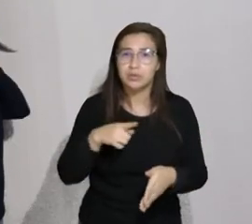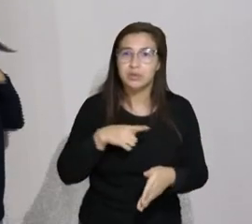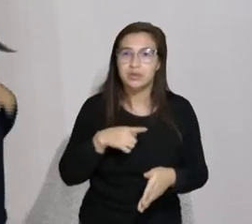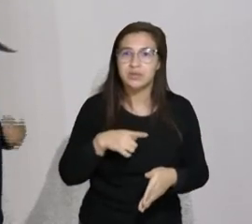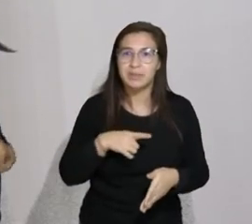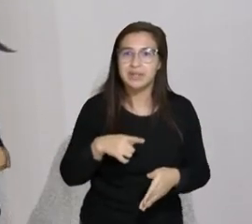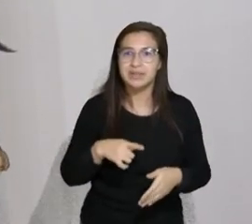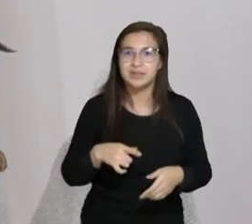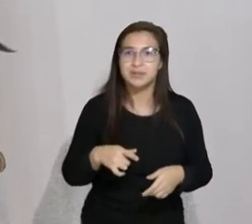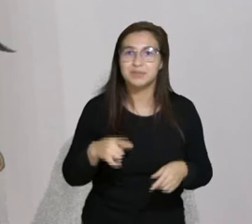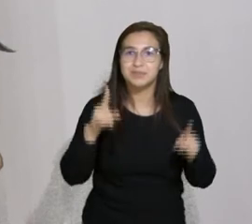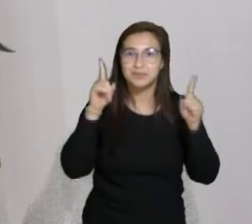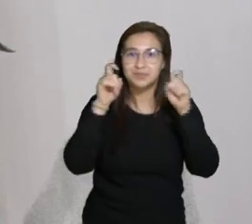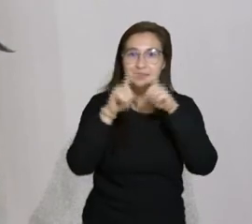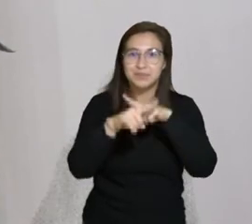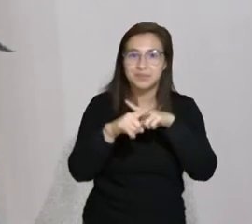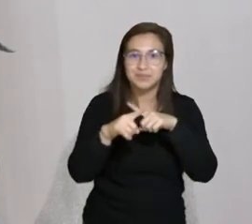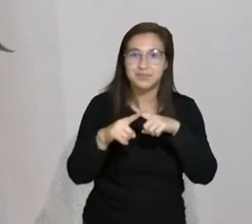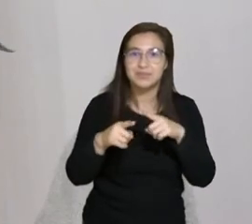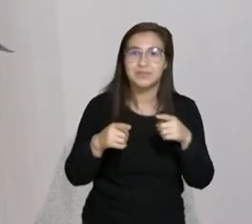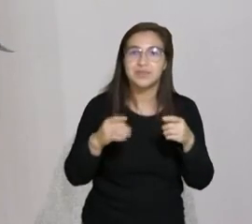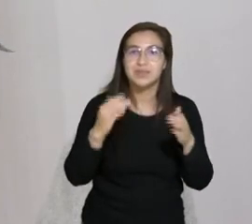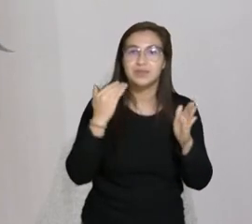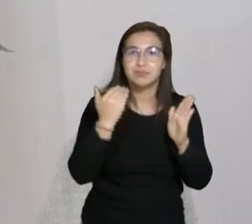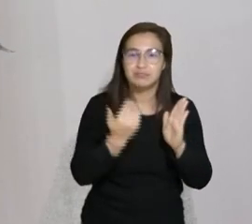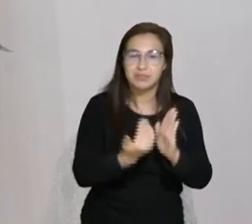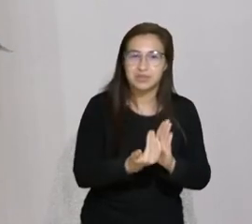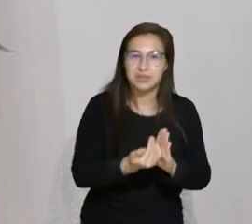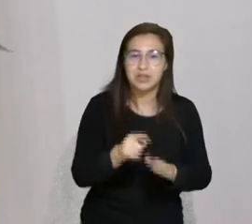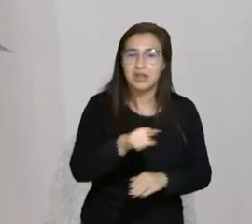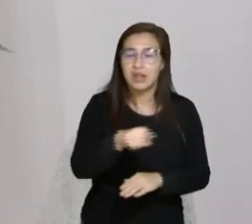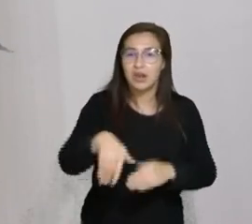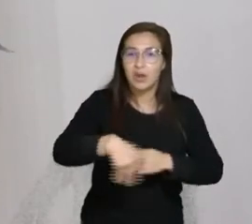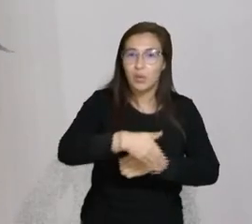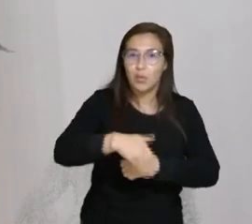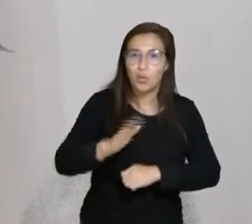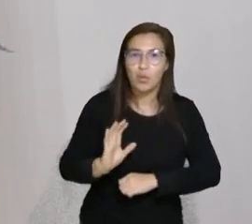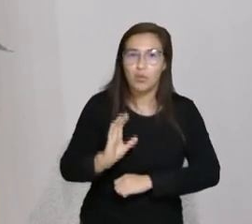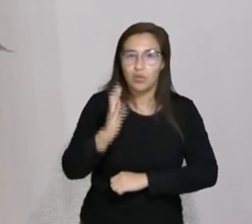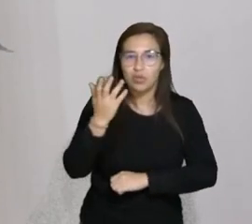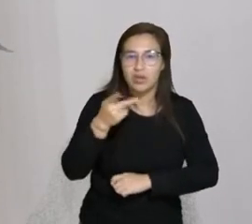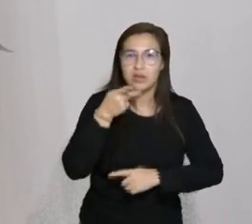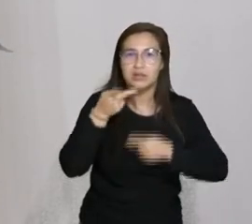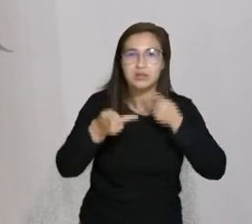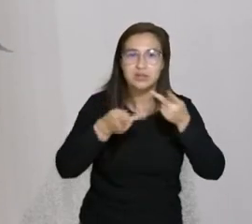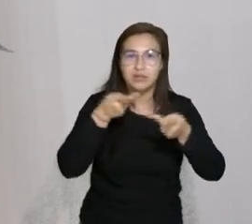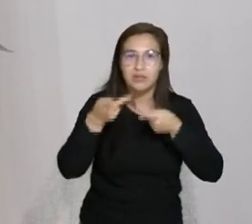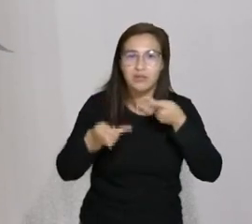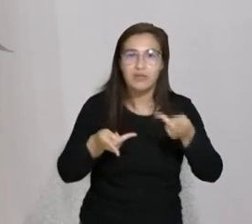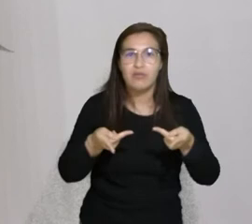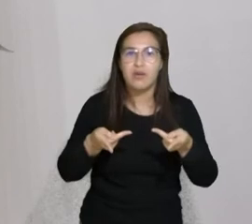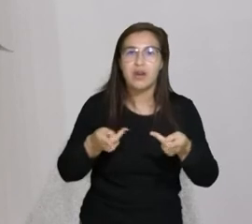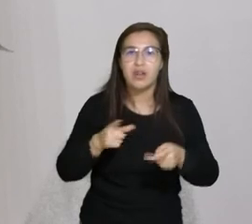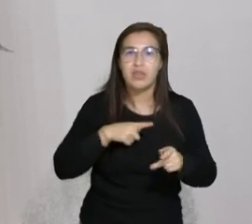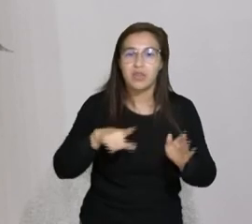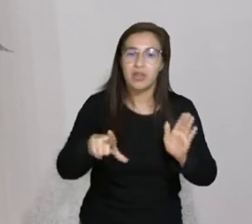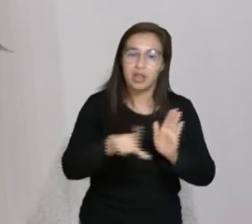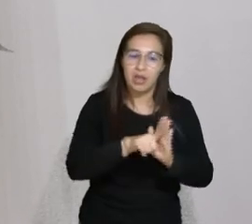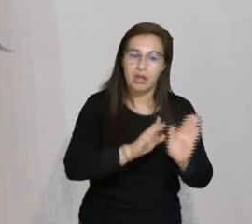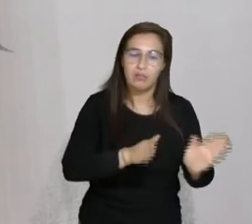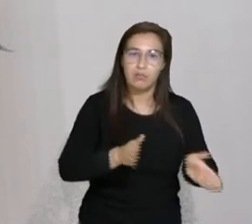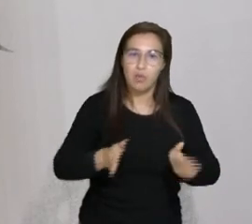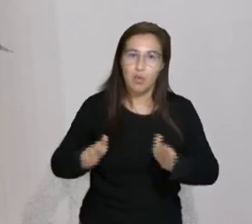seguir as coisas não acontecem Como se fala em neuro assim fala um para o outro é sempre tem Lei Ordem